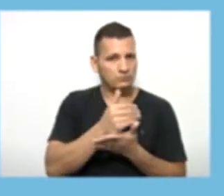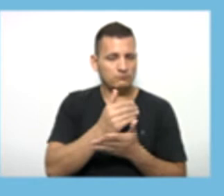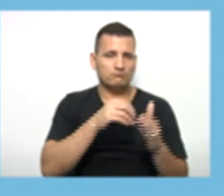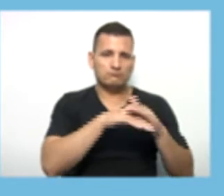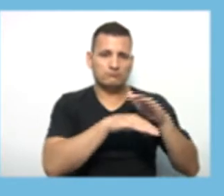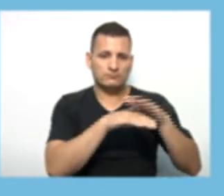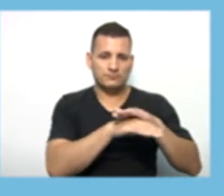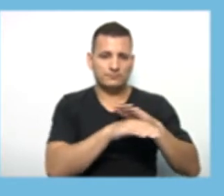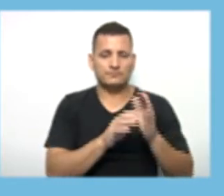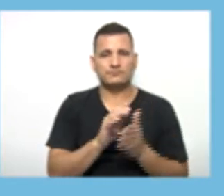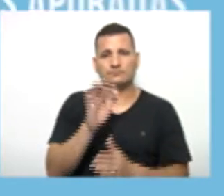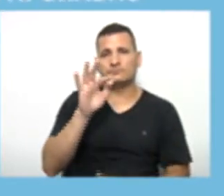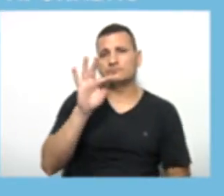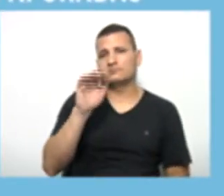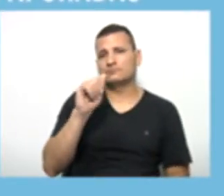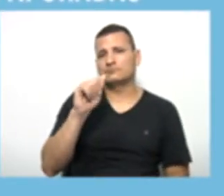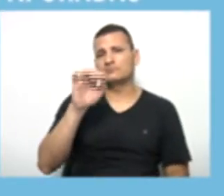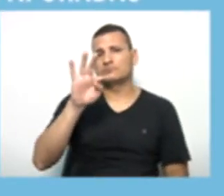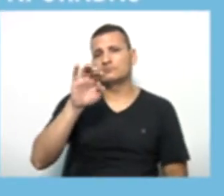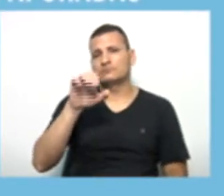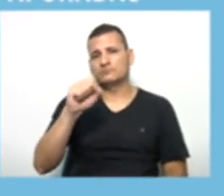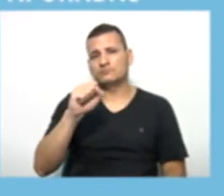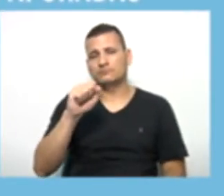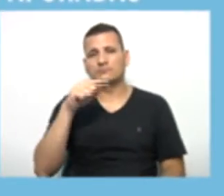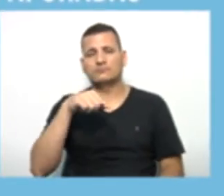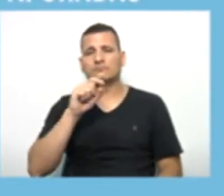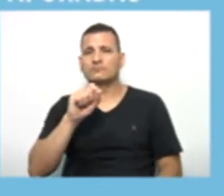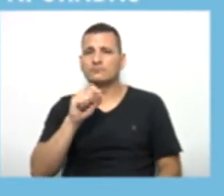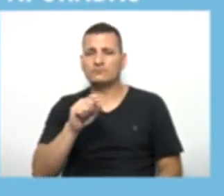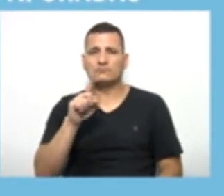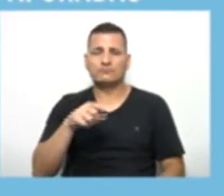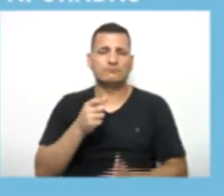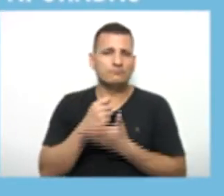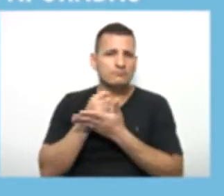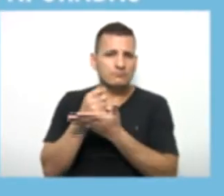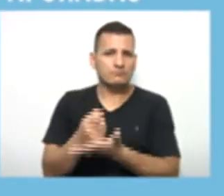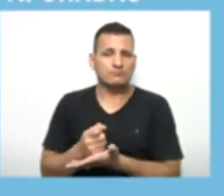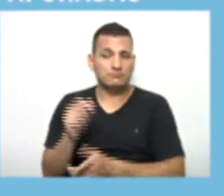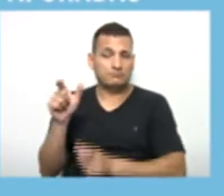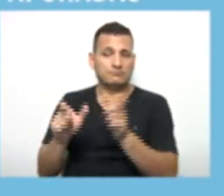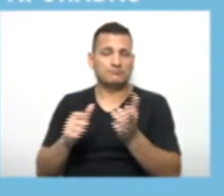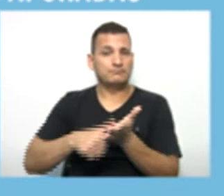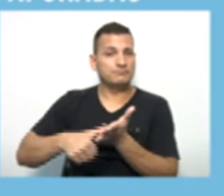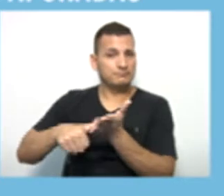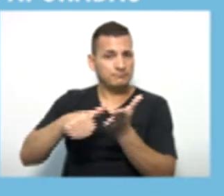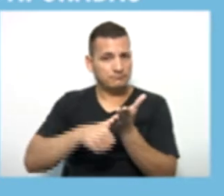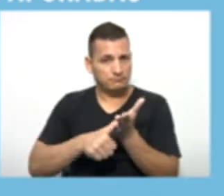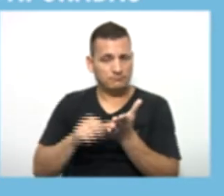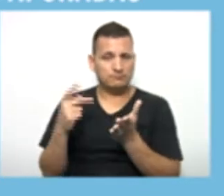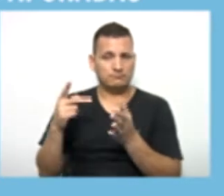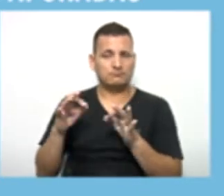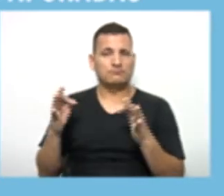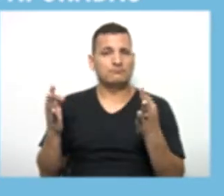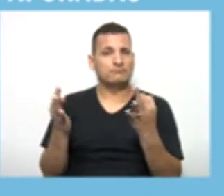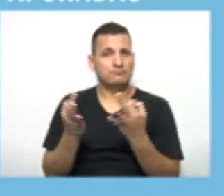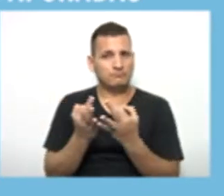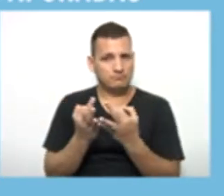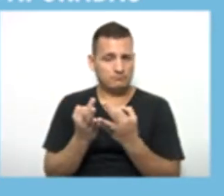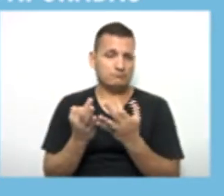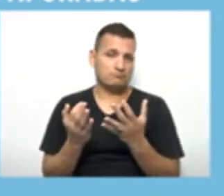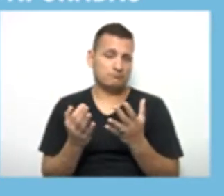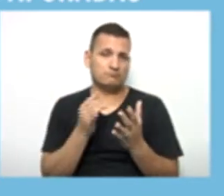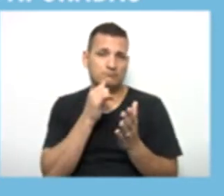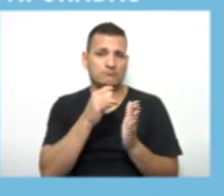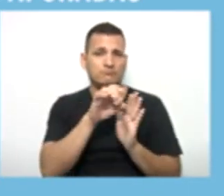exercício. Já o FATS é destinado à prestação de assistência aos associados, seus familiares e, quando